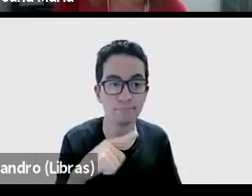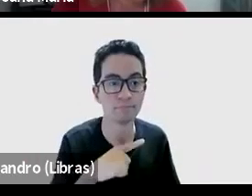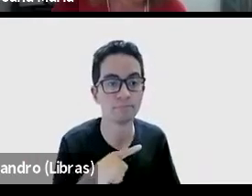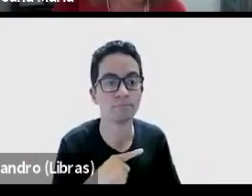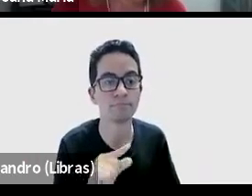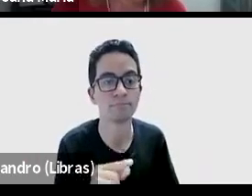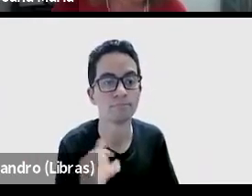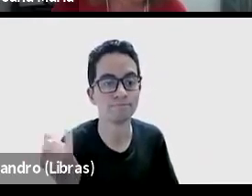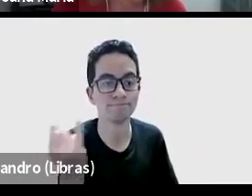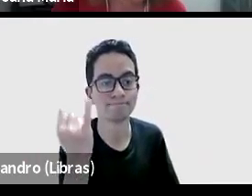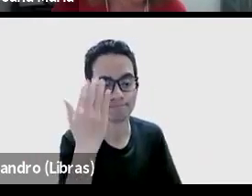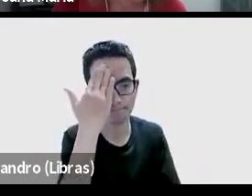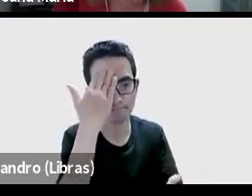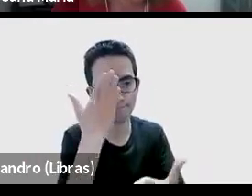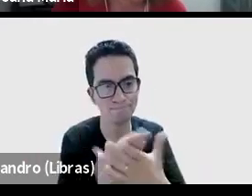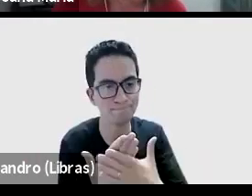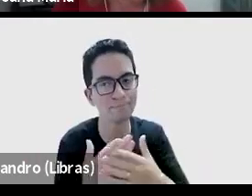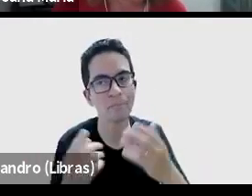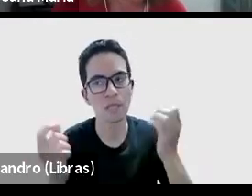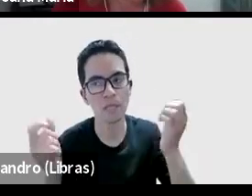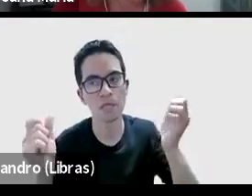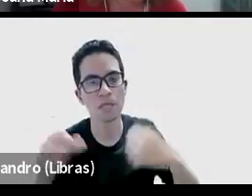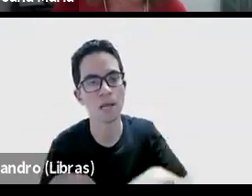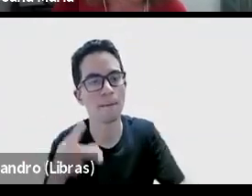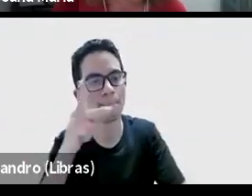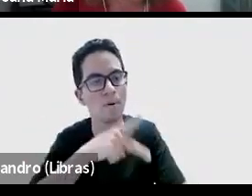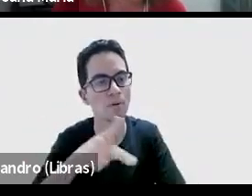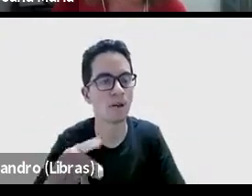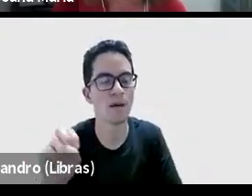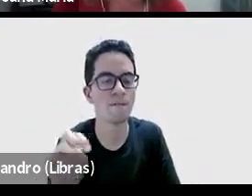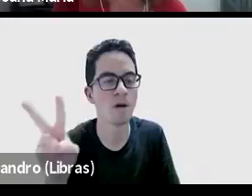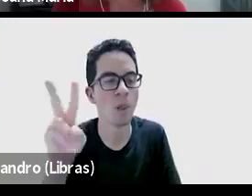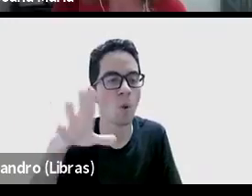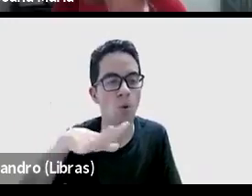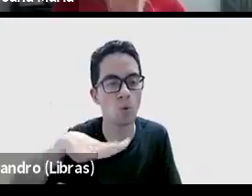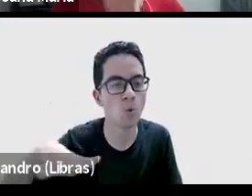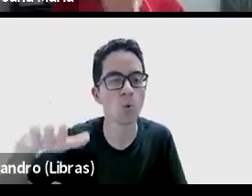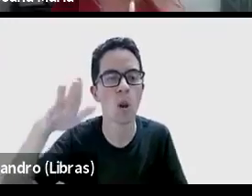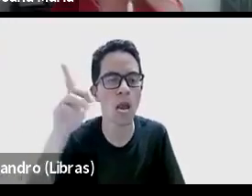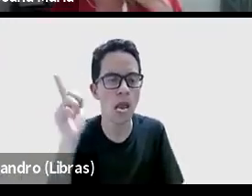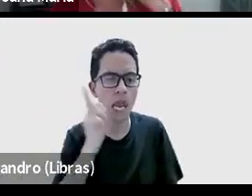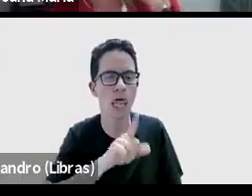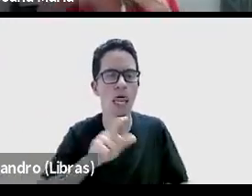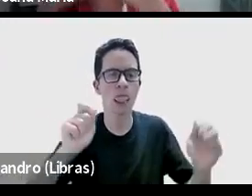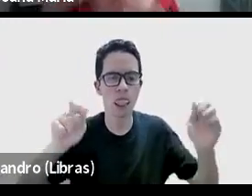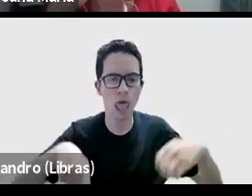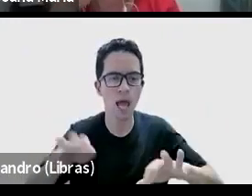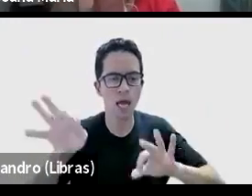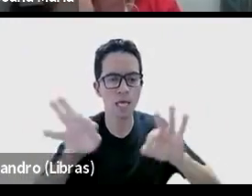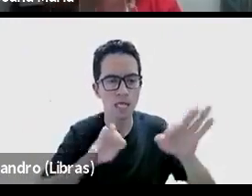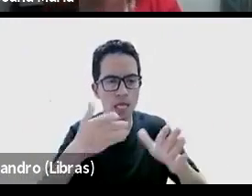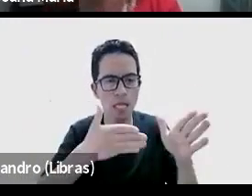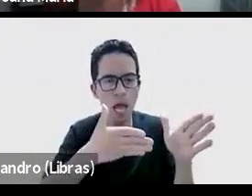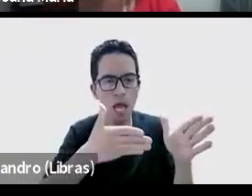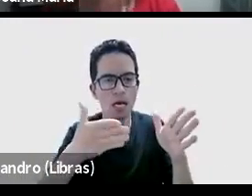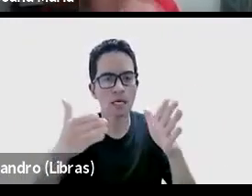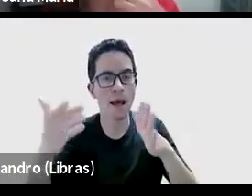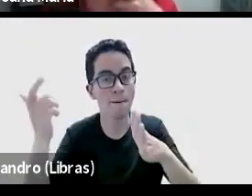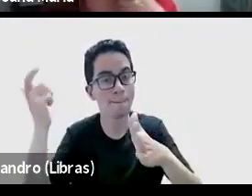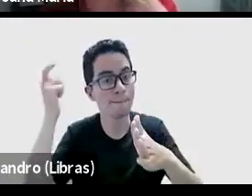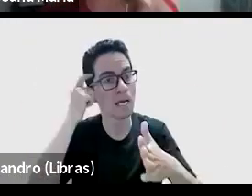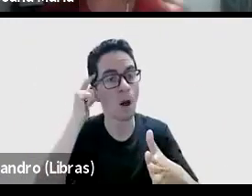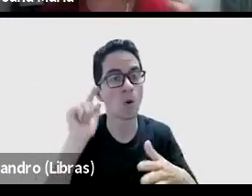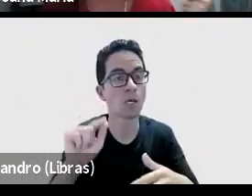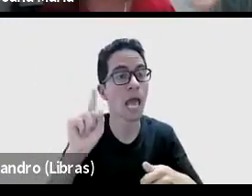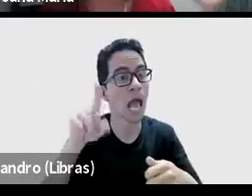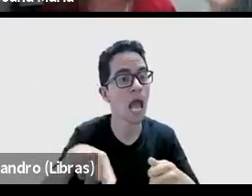na importância e no valor do professor, né? Que consegue, assim, desenvolver estratégias, né? E pensar ações,